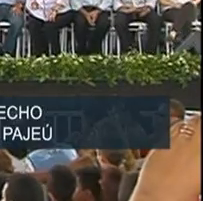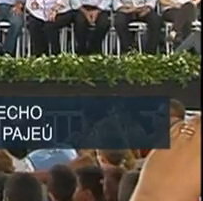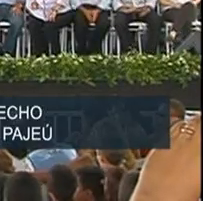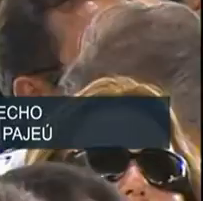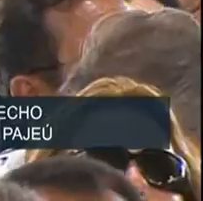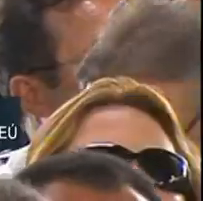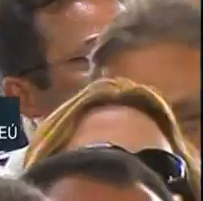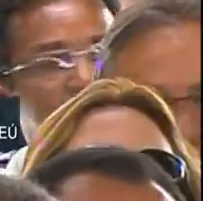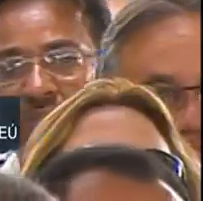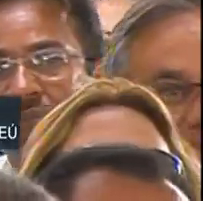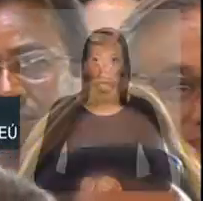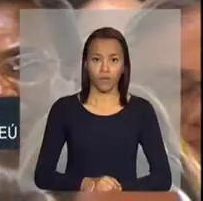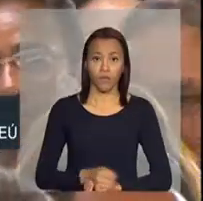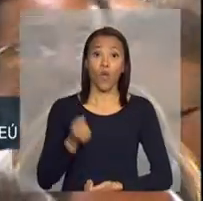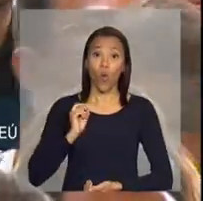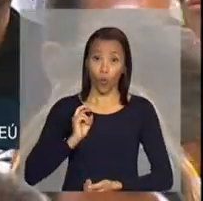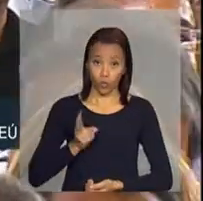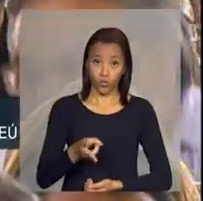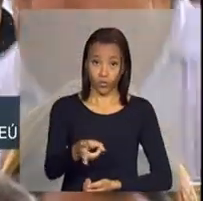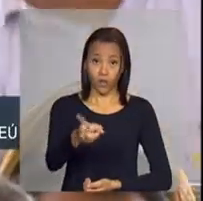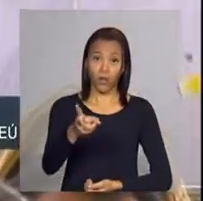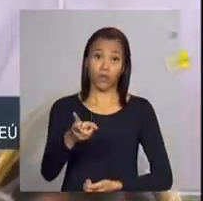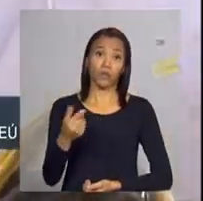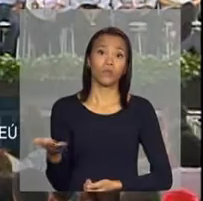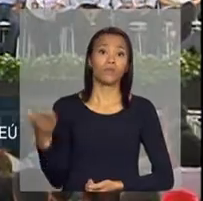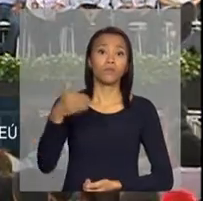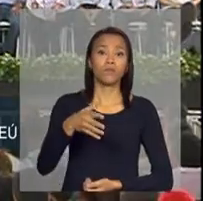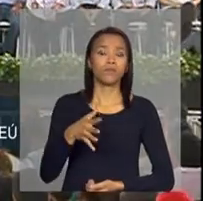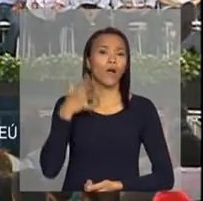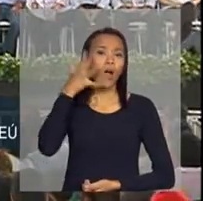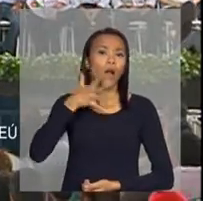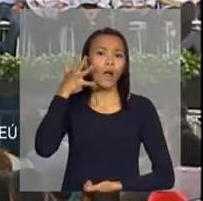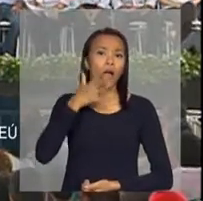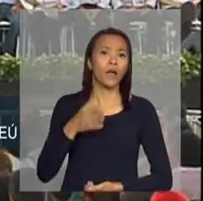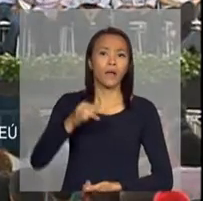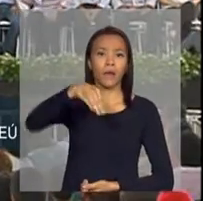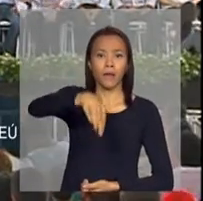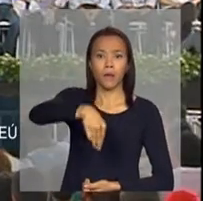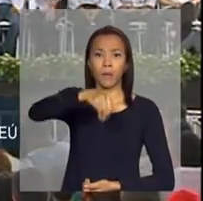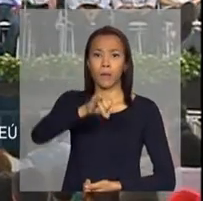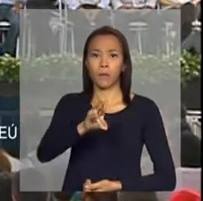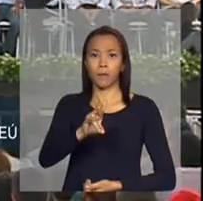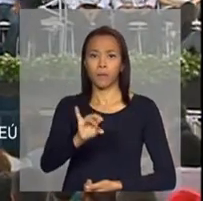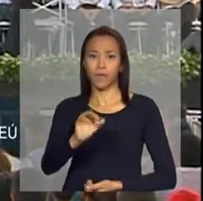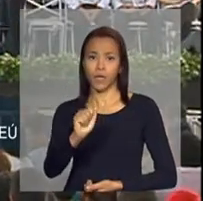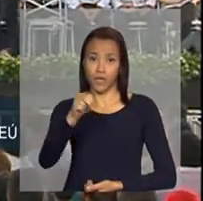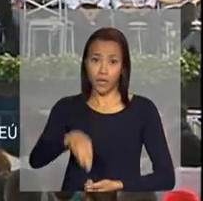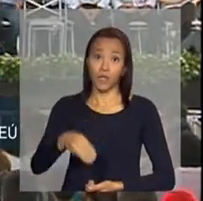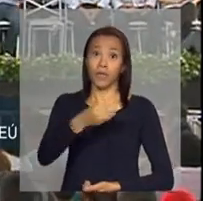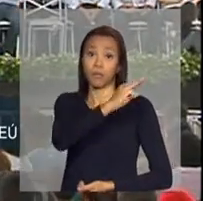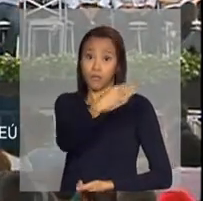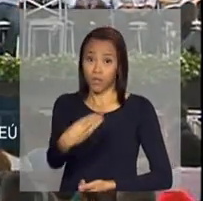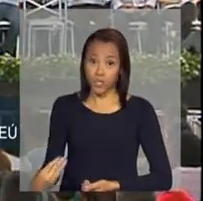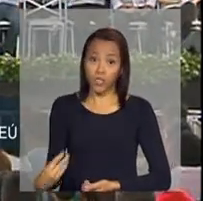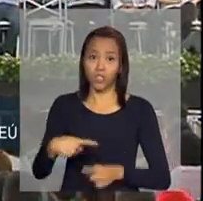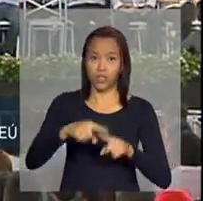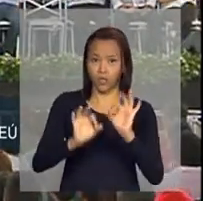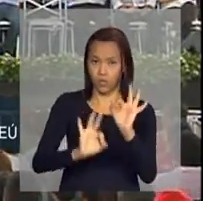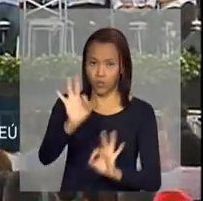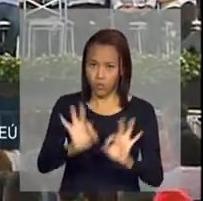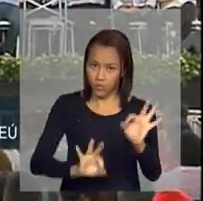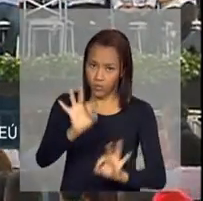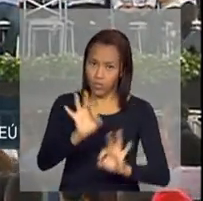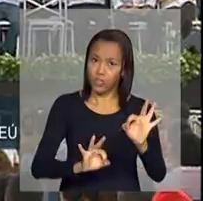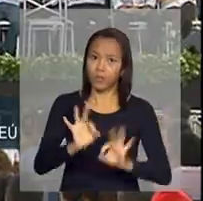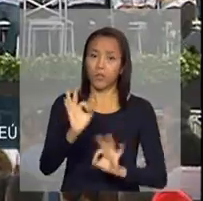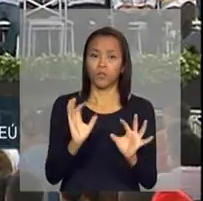Na sequência, fará uso da palavra a senhora Miriam Belchior, ministra de Estado do Planejamento,